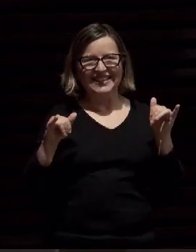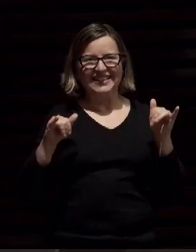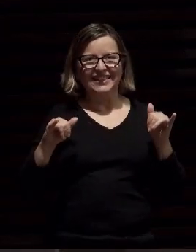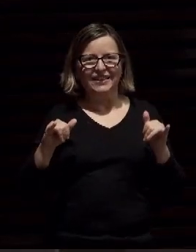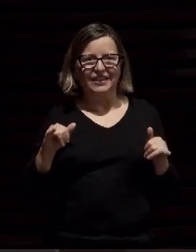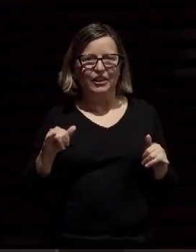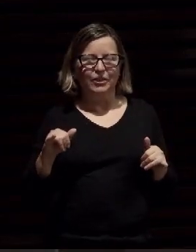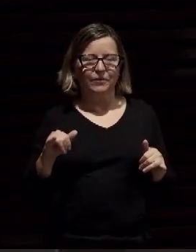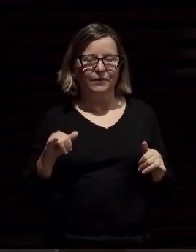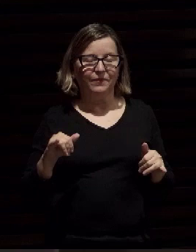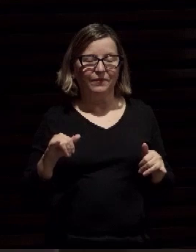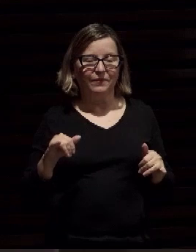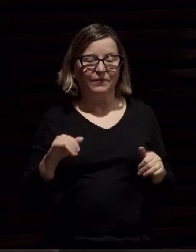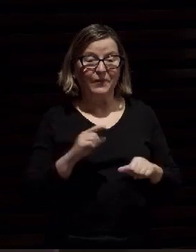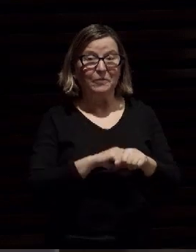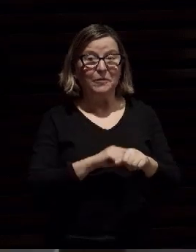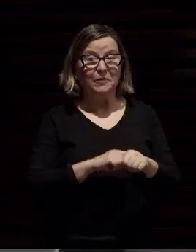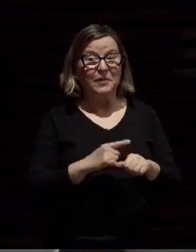quando ele vier,